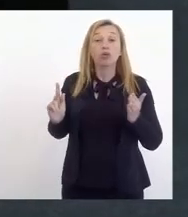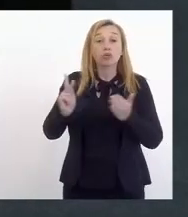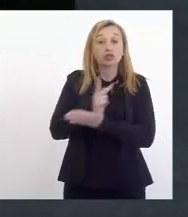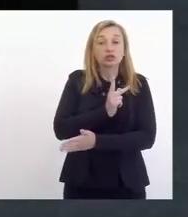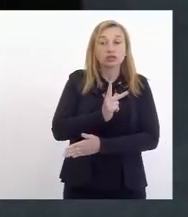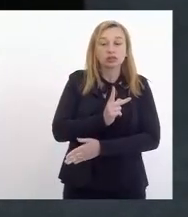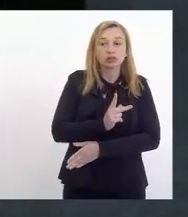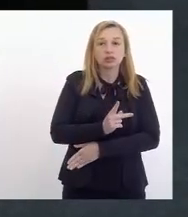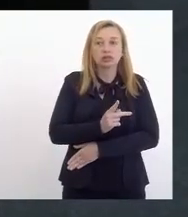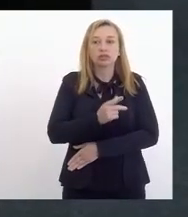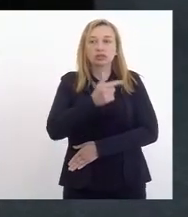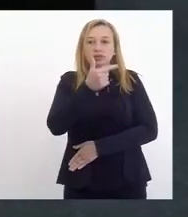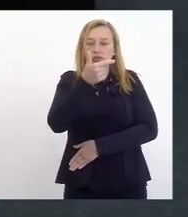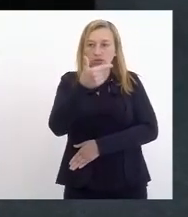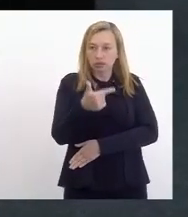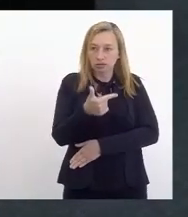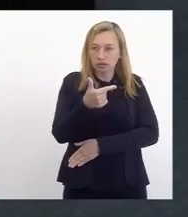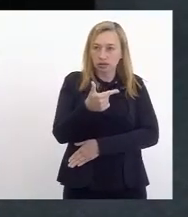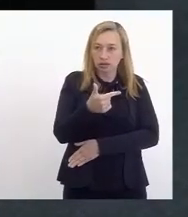na